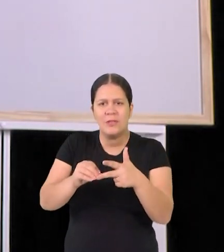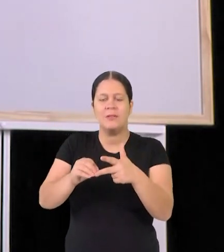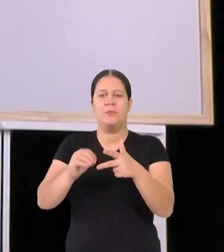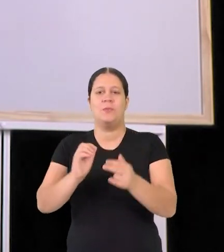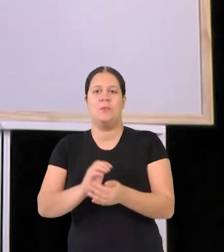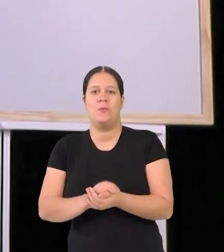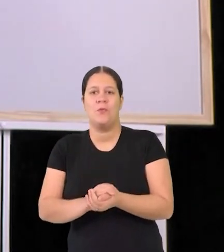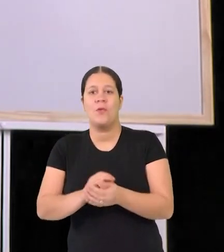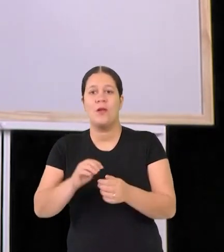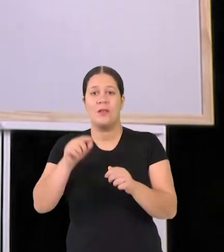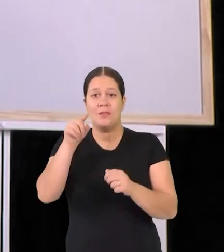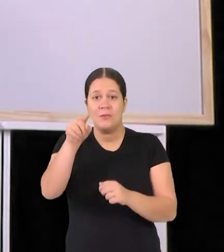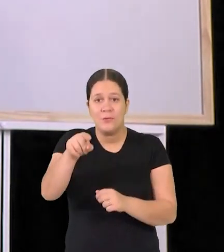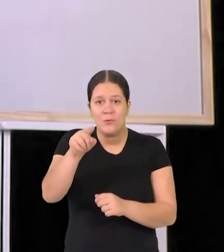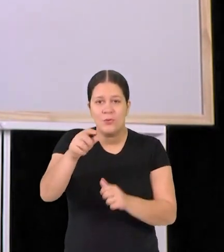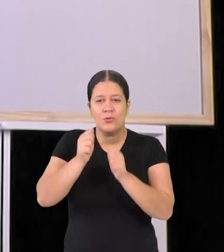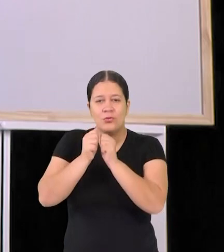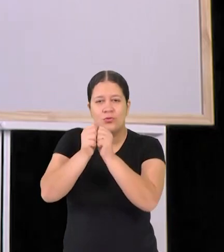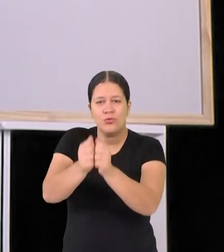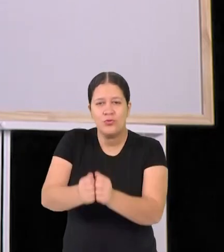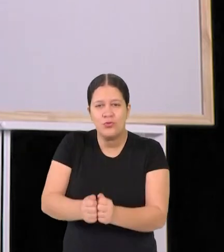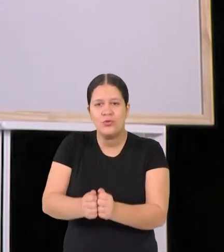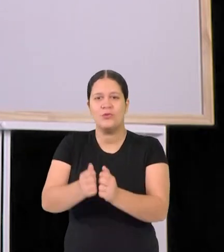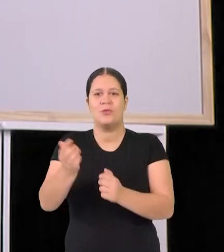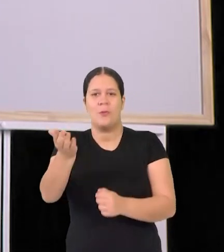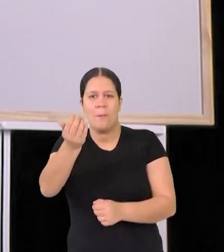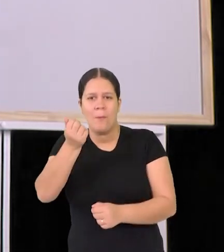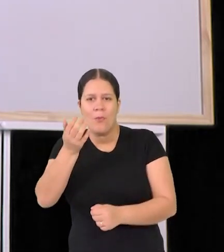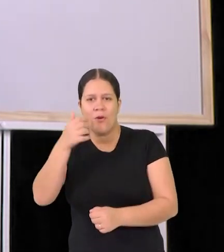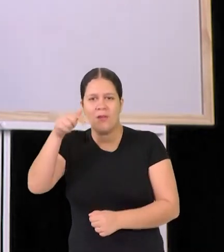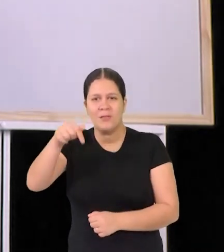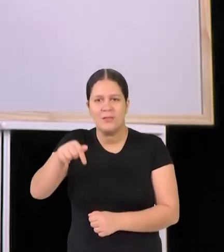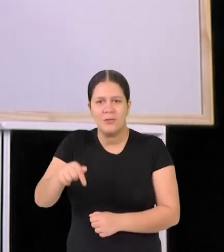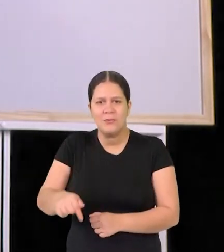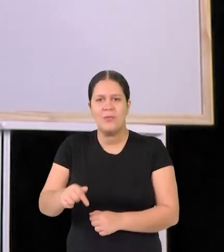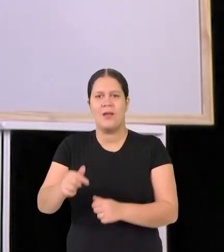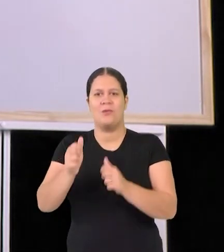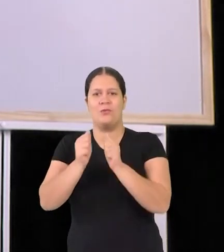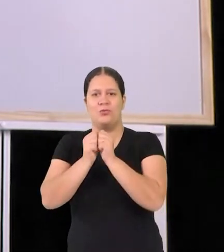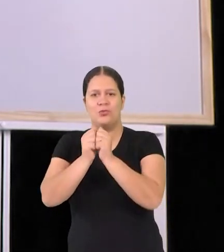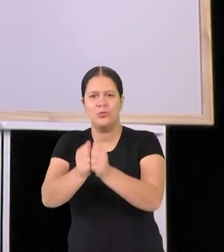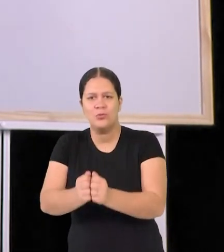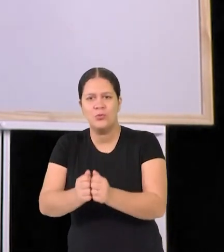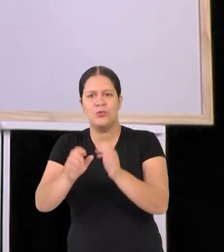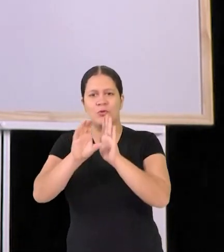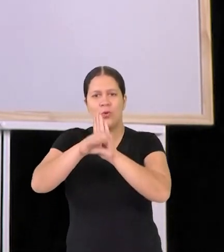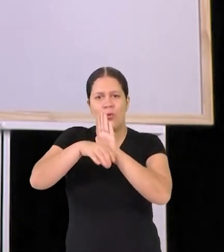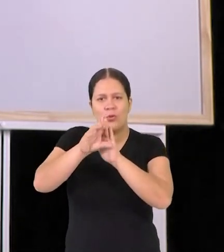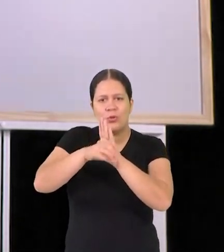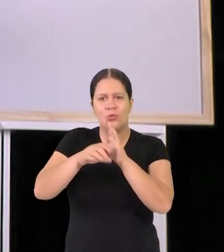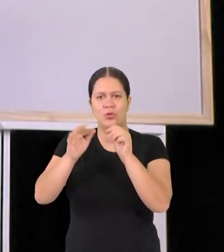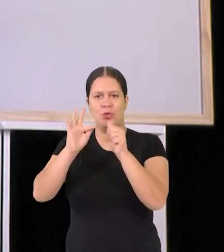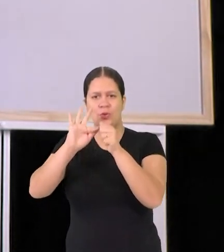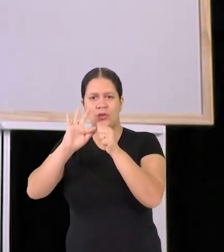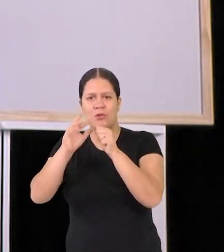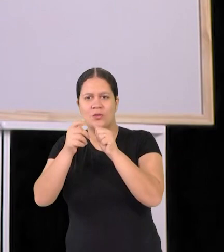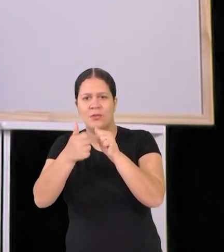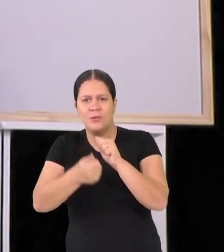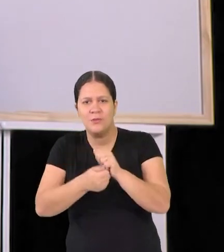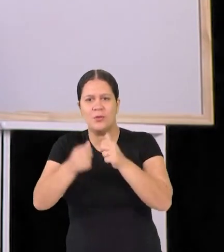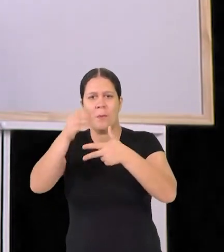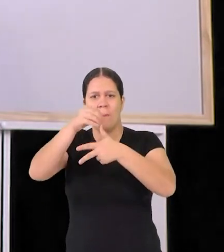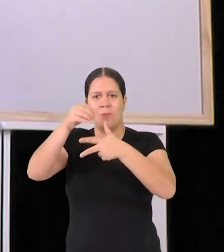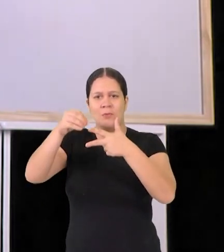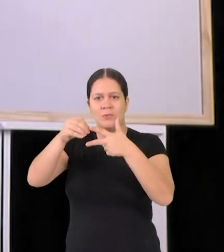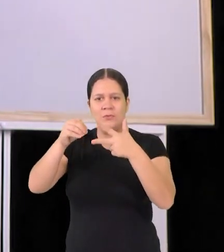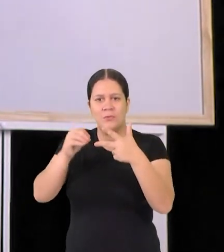prova do Enem. Então não sai daí, fica de olho e bora-se embora comigo aqui para a gente acompanhar o nosso conteúdo de Física para o